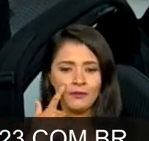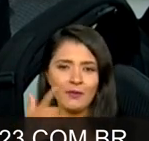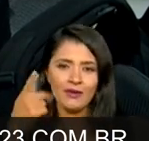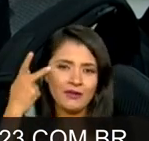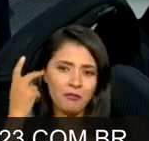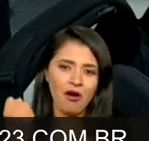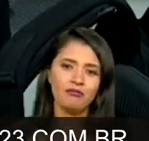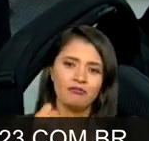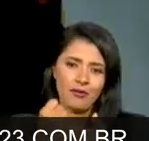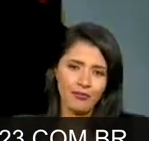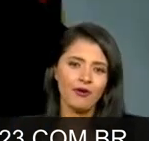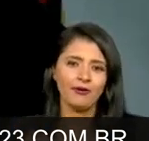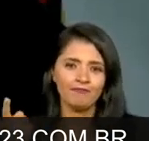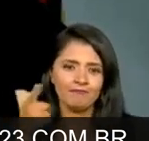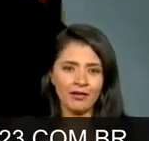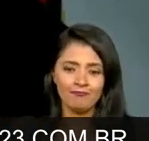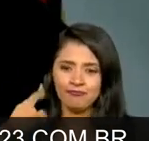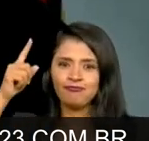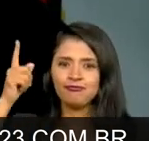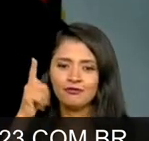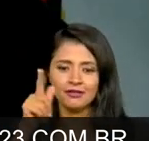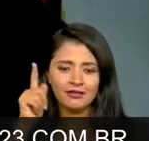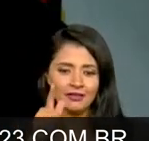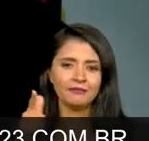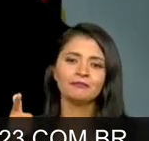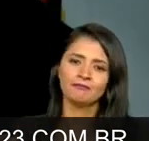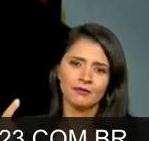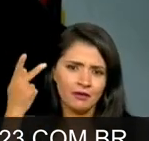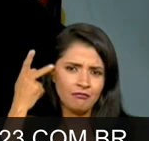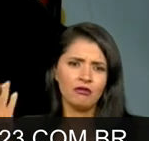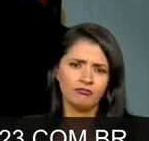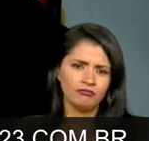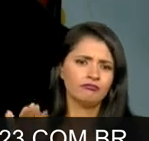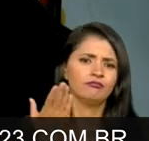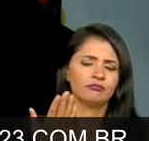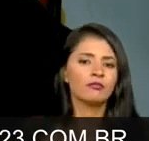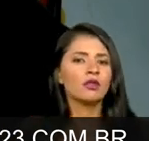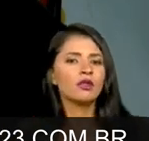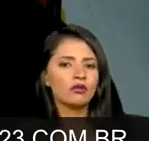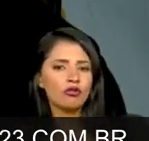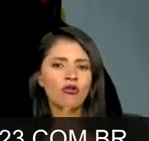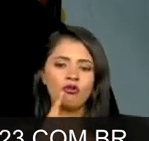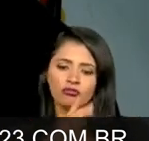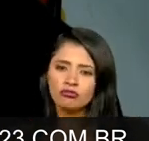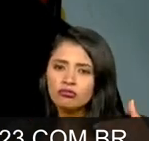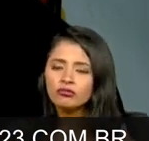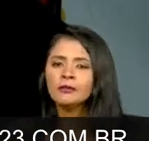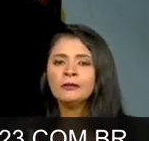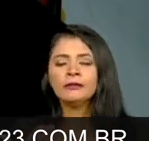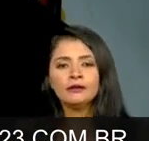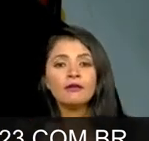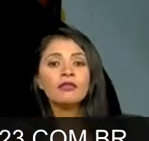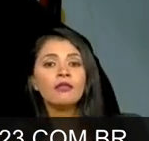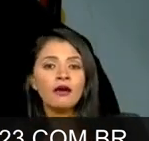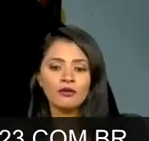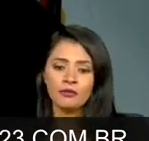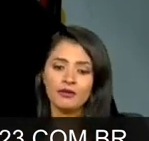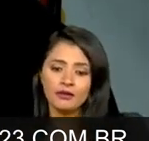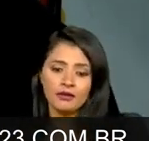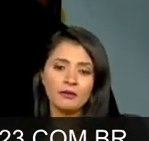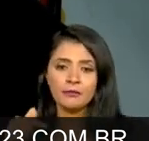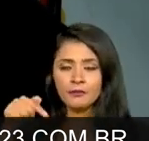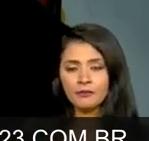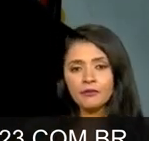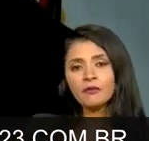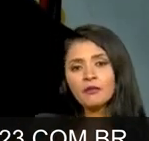para esse sucesso. São Paulo facilita muito em todo o nosso desenvolvimento, né, da startup.